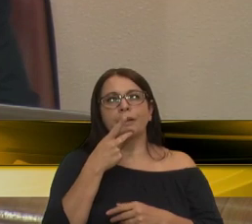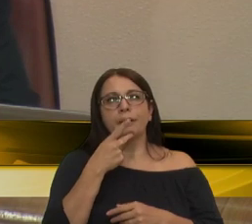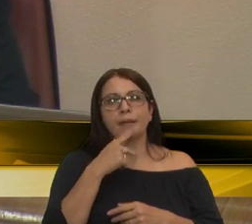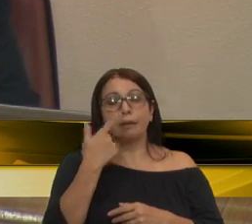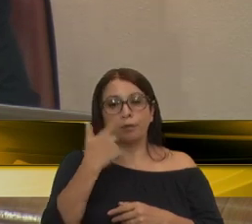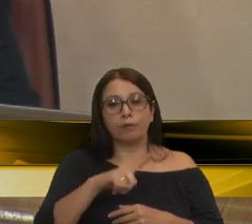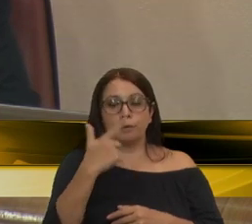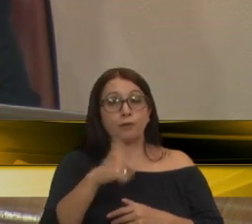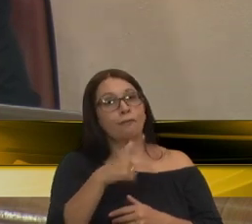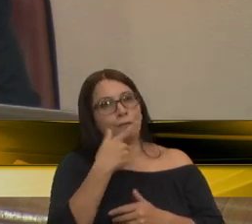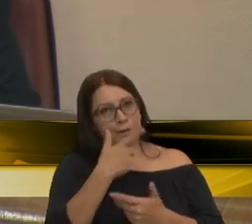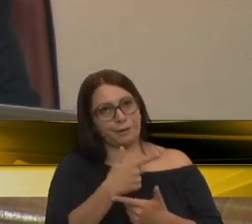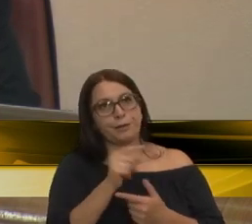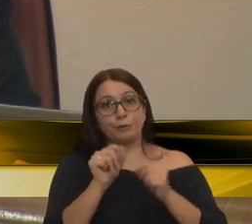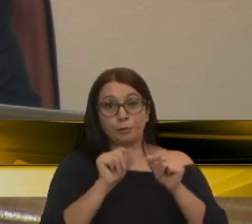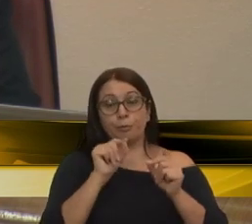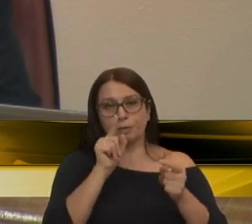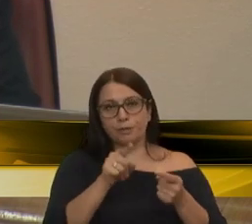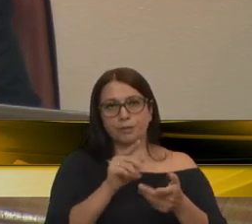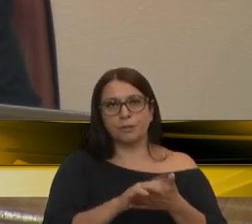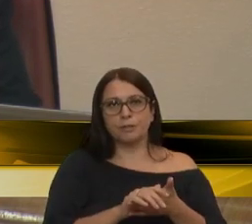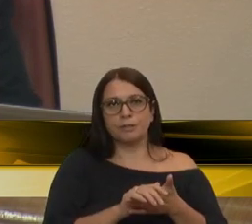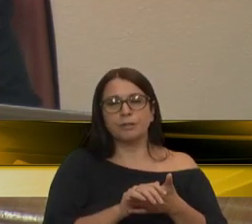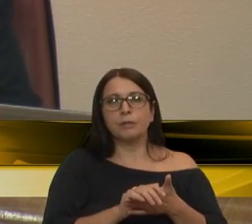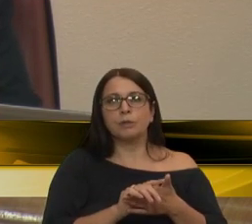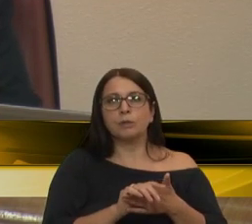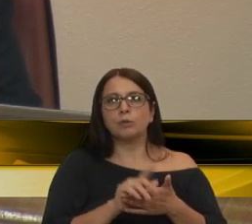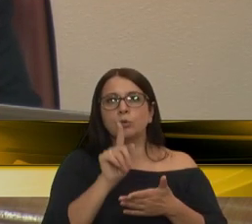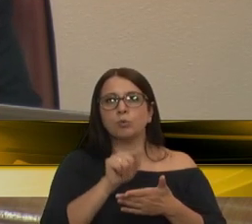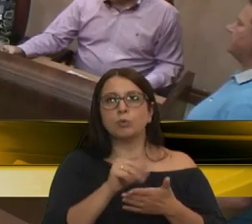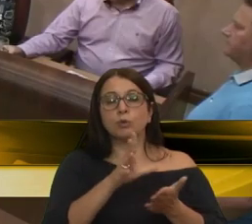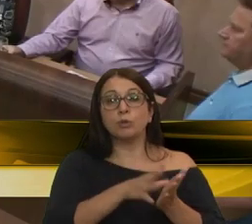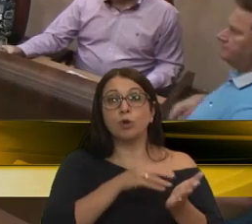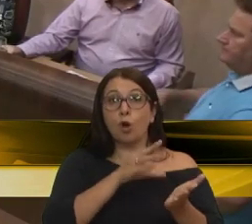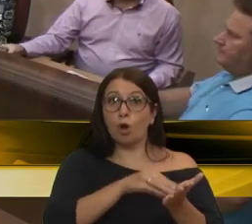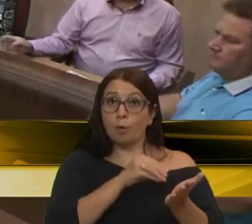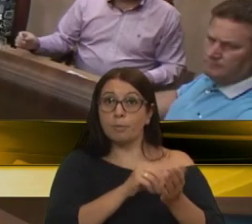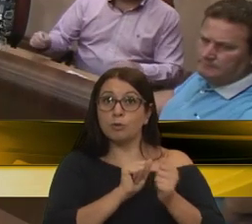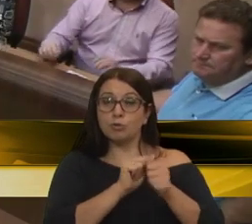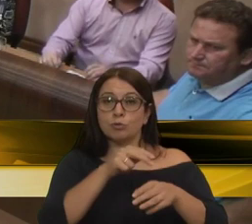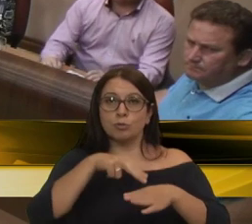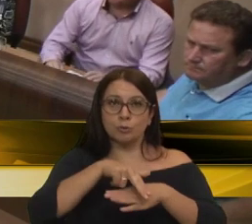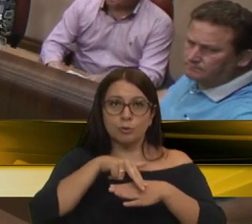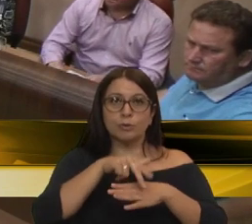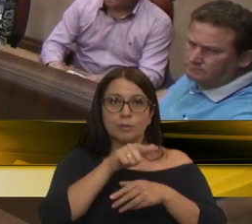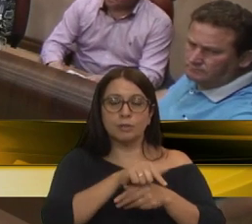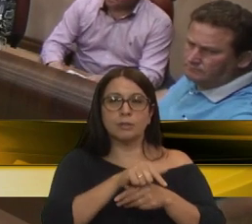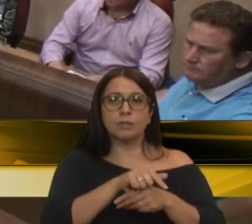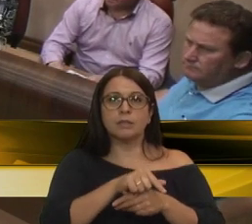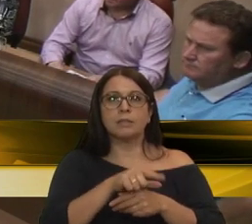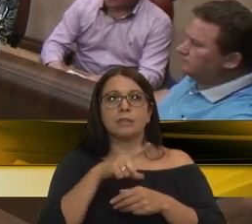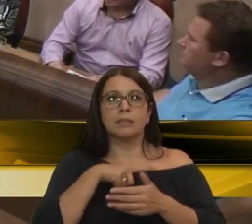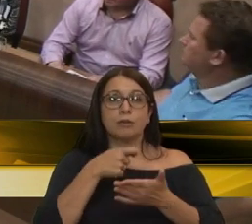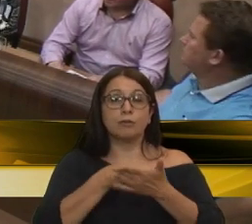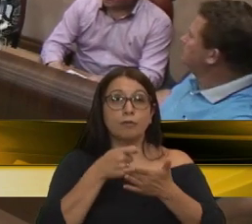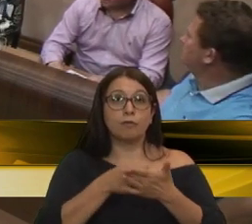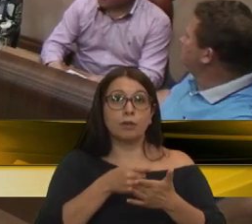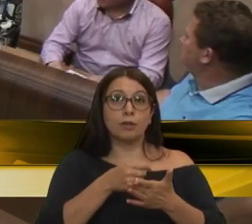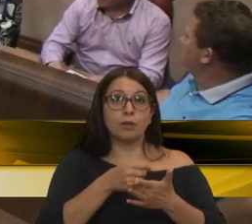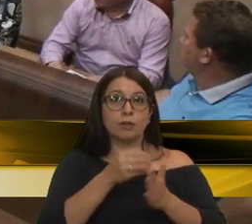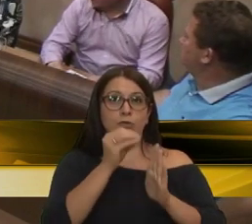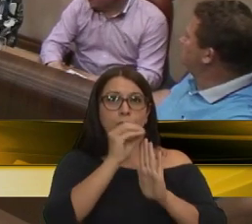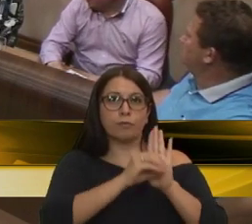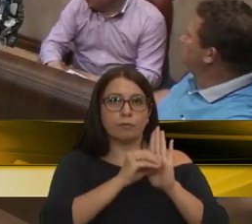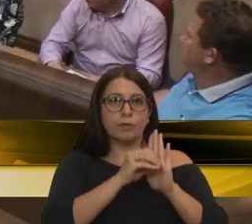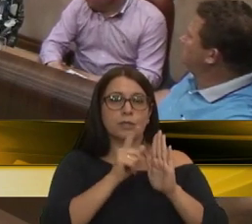exaustivamente tratada nas sobreditas peças, cujas cópias anexo ao presente, por dever de ofício,